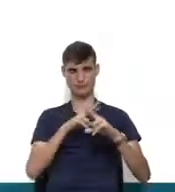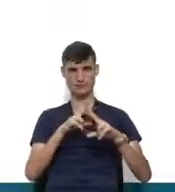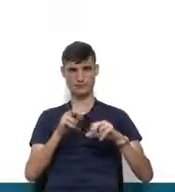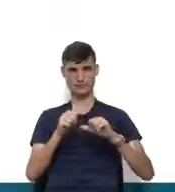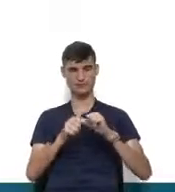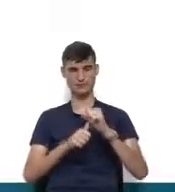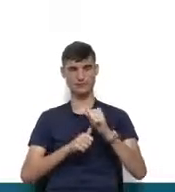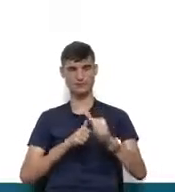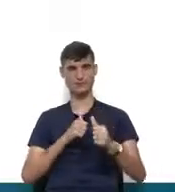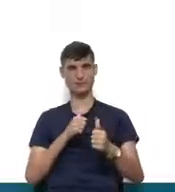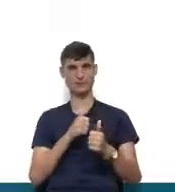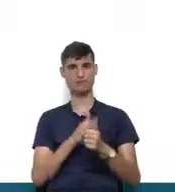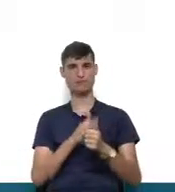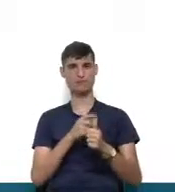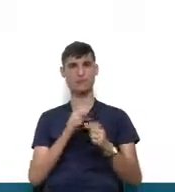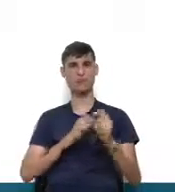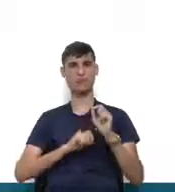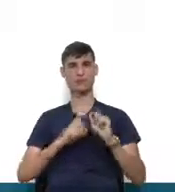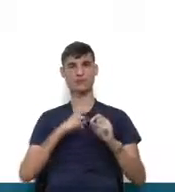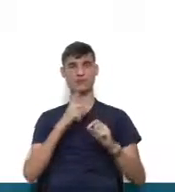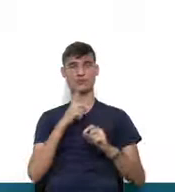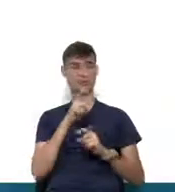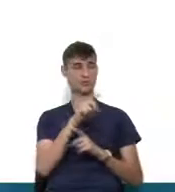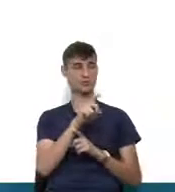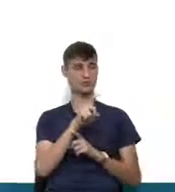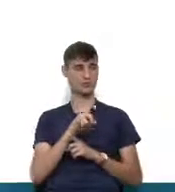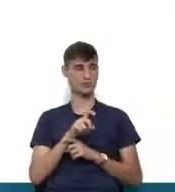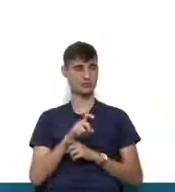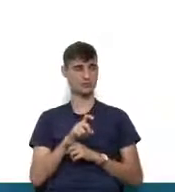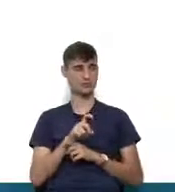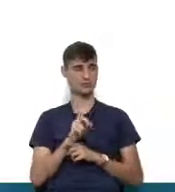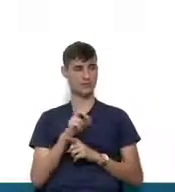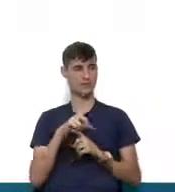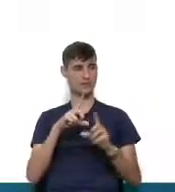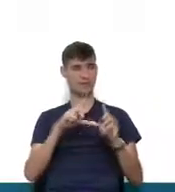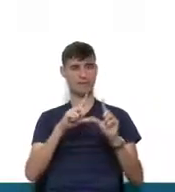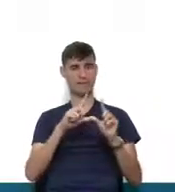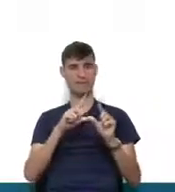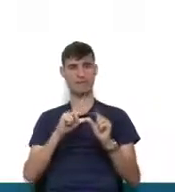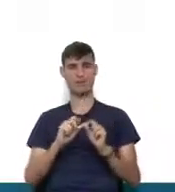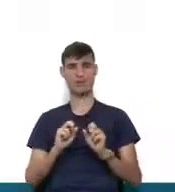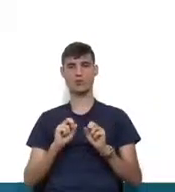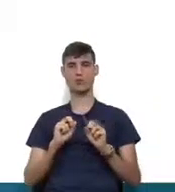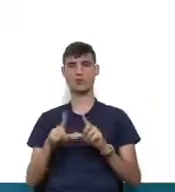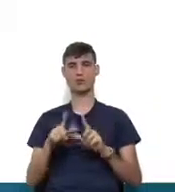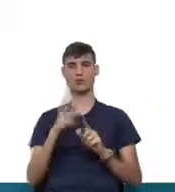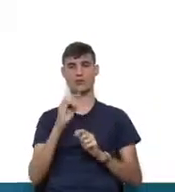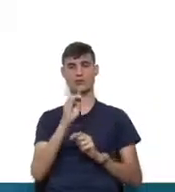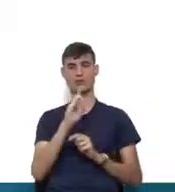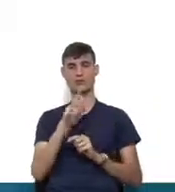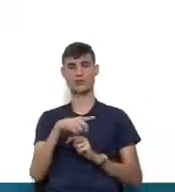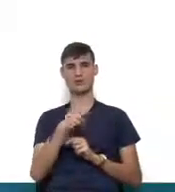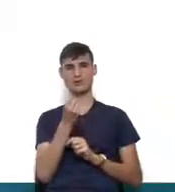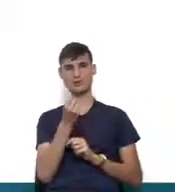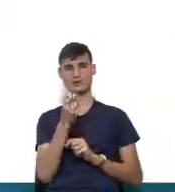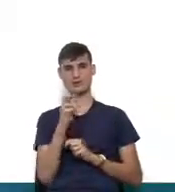valor aí, nós vamos ter um x que deve ser menor que